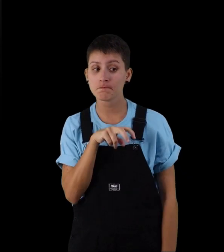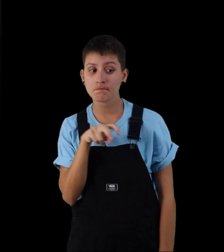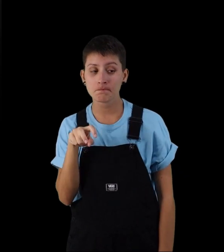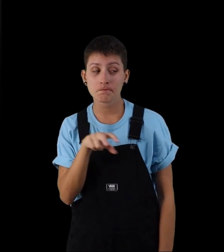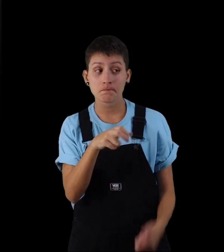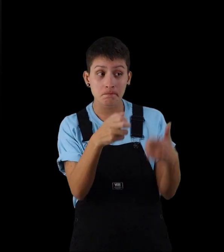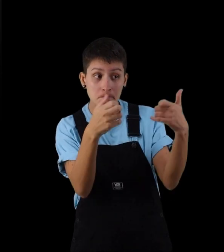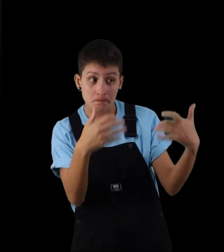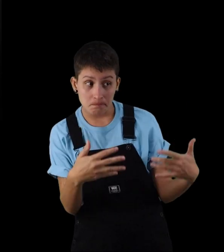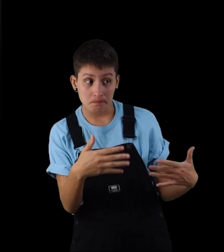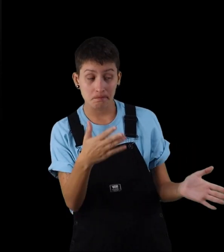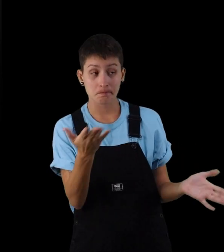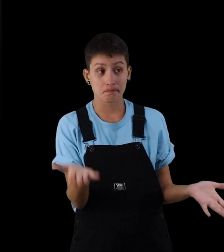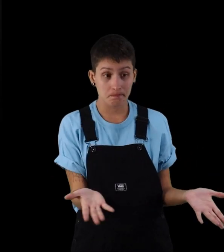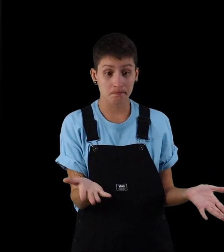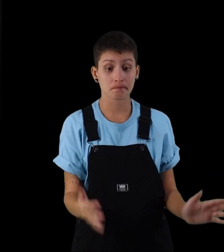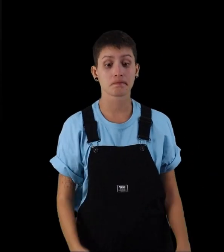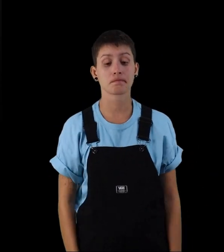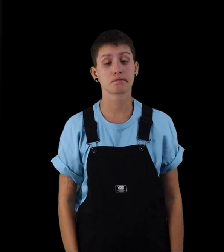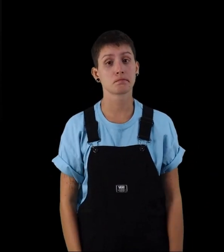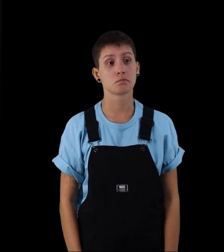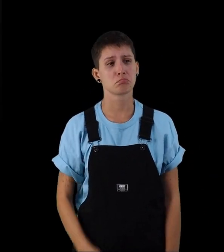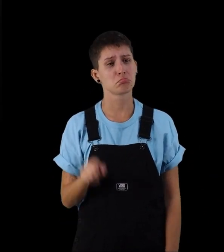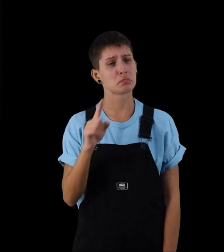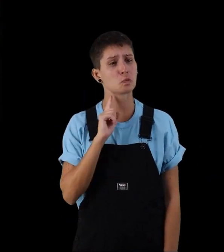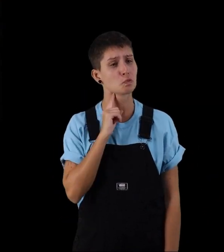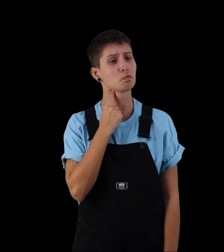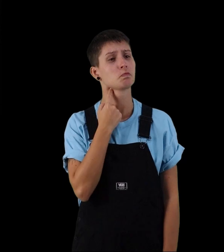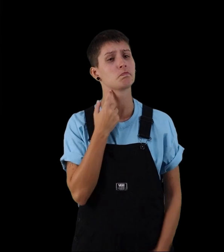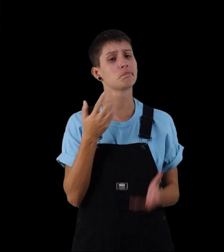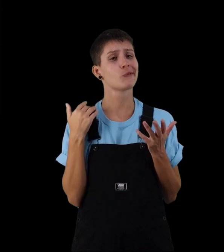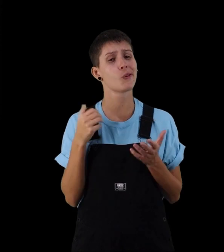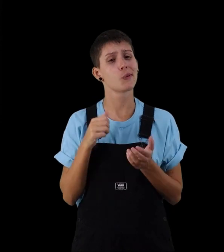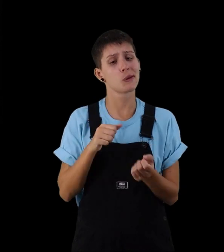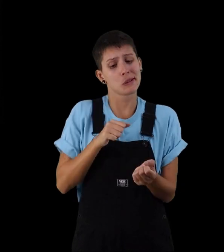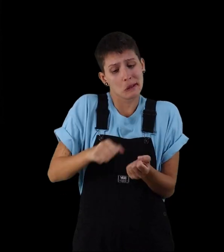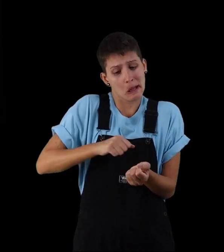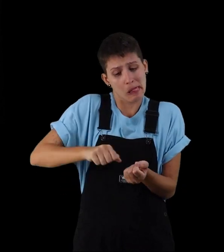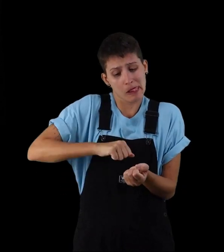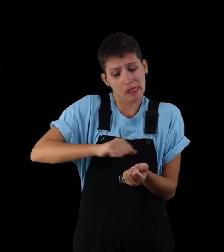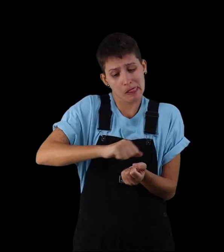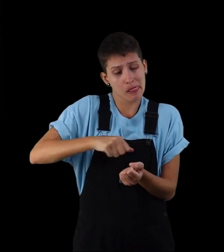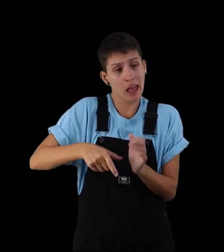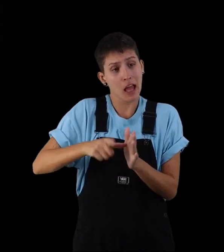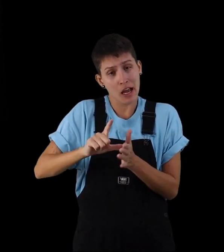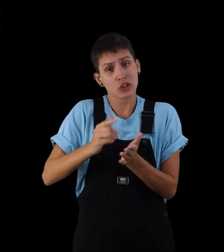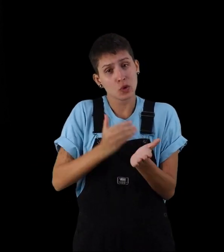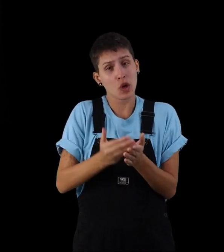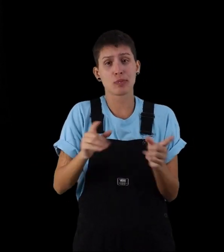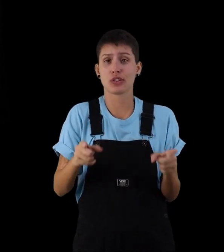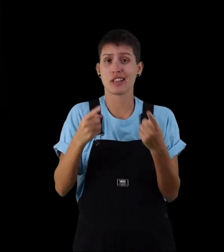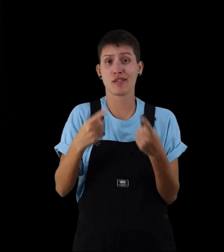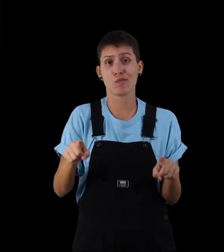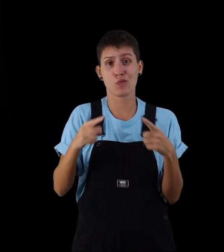de mansinho e explicou ao pai. Estava sujo. Eu quis lavar o meu